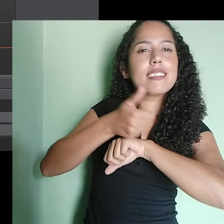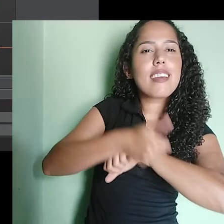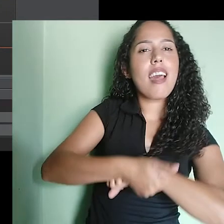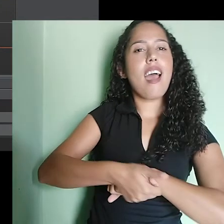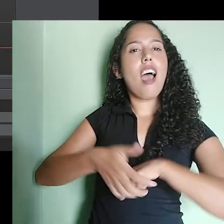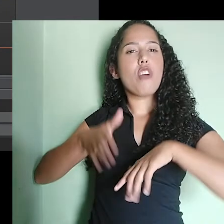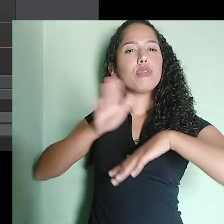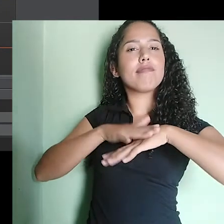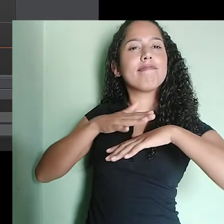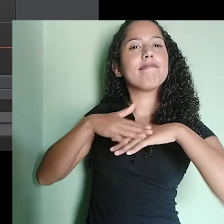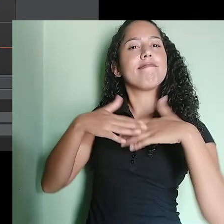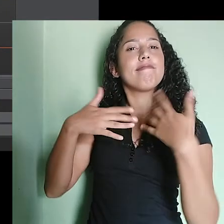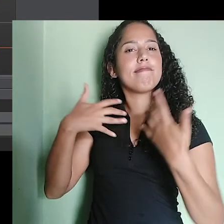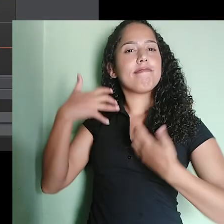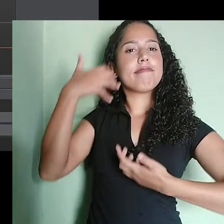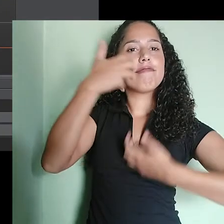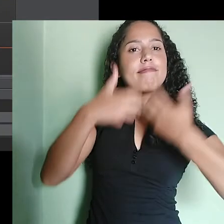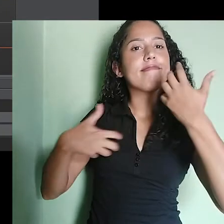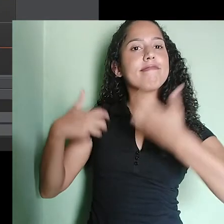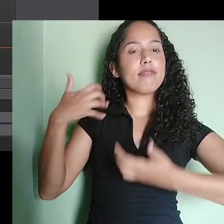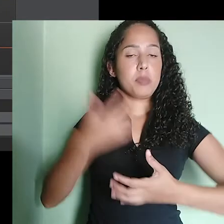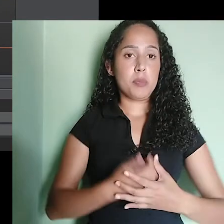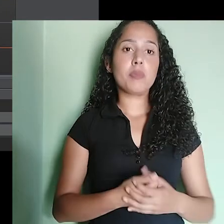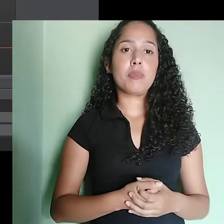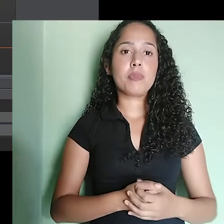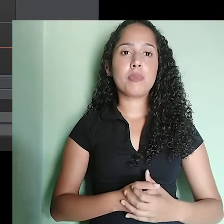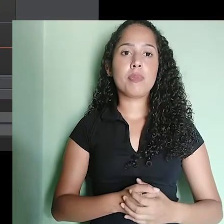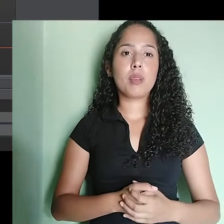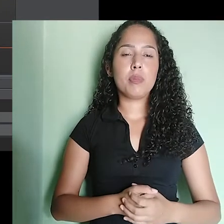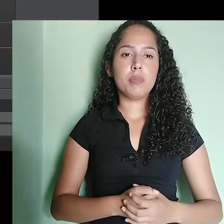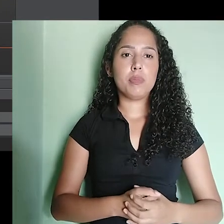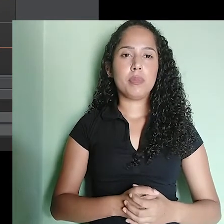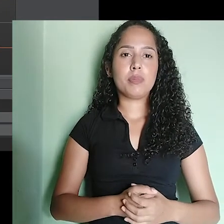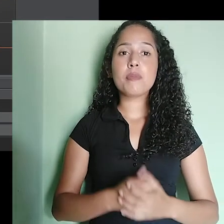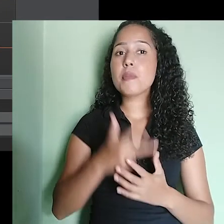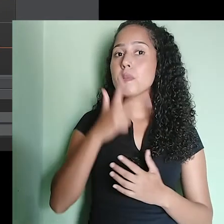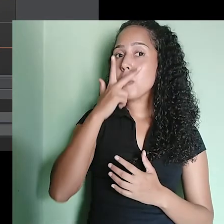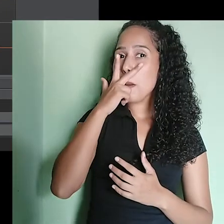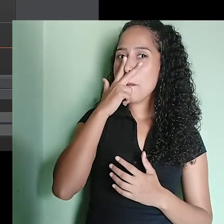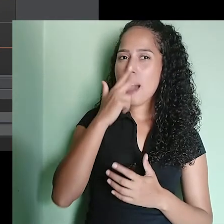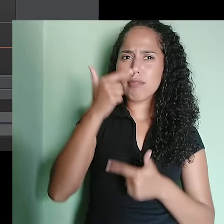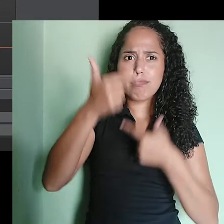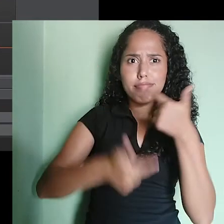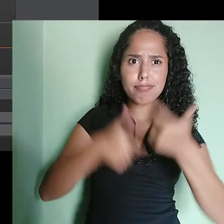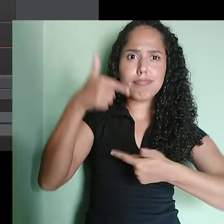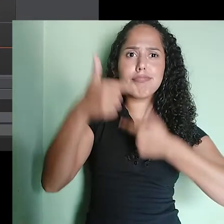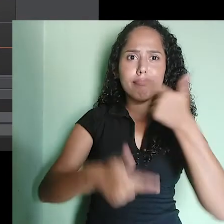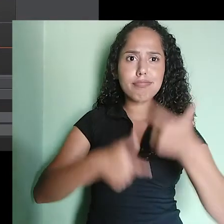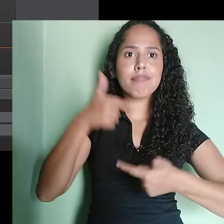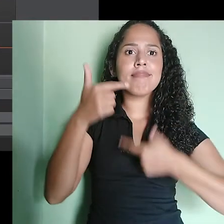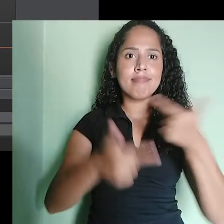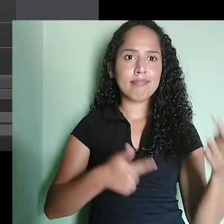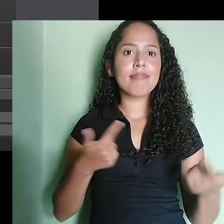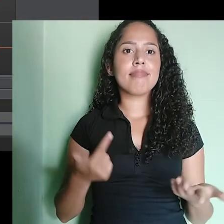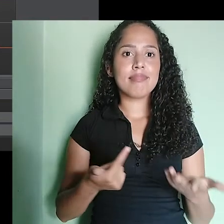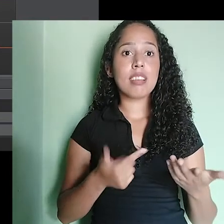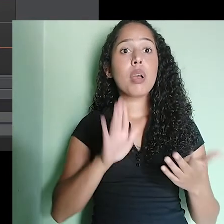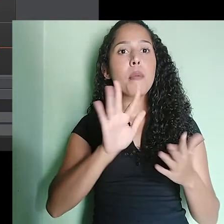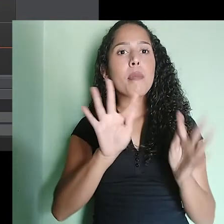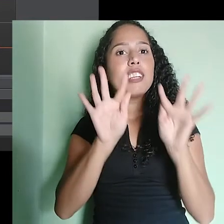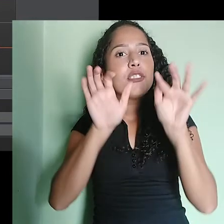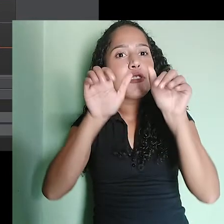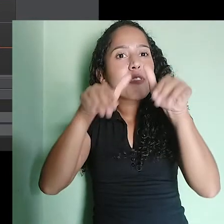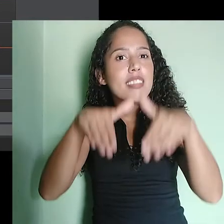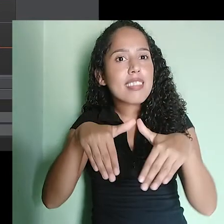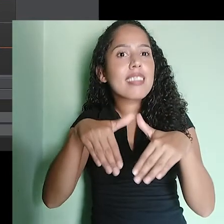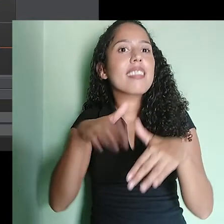cravos nas mãos. Ok. Parece trabalhoso, mas o